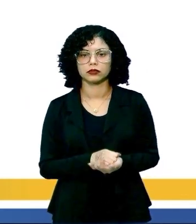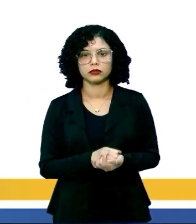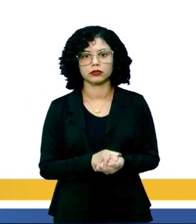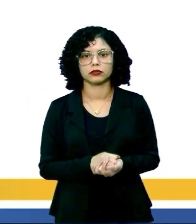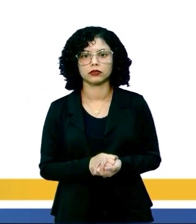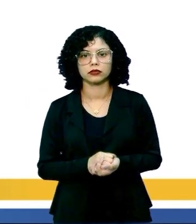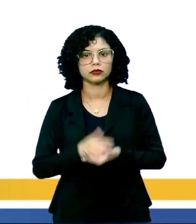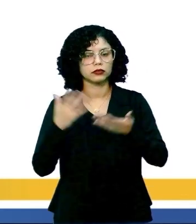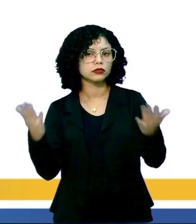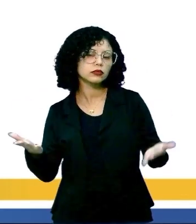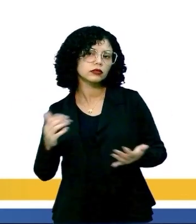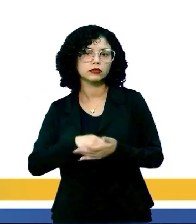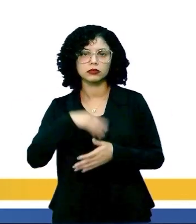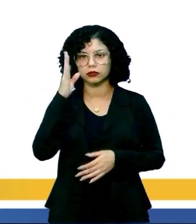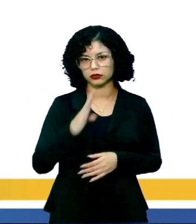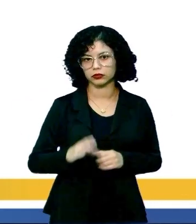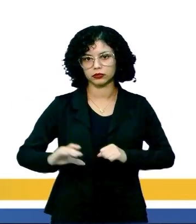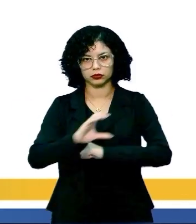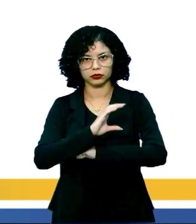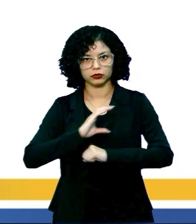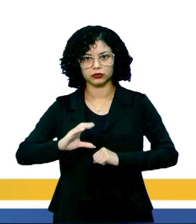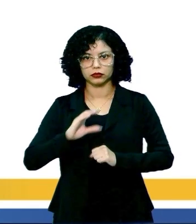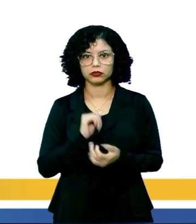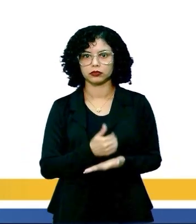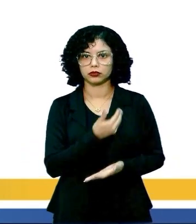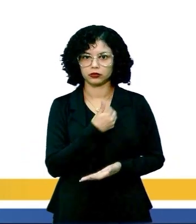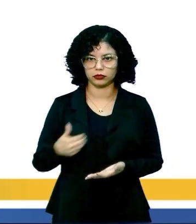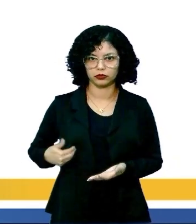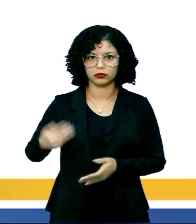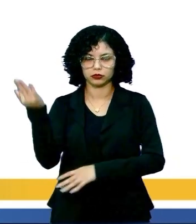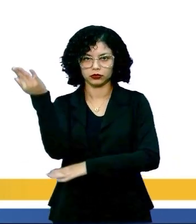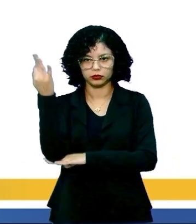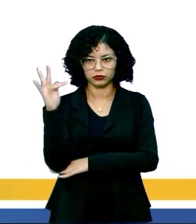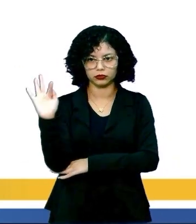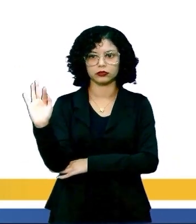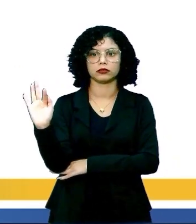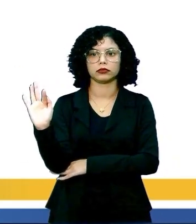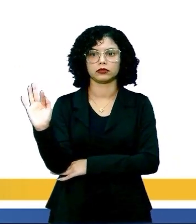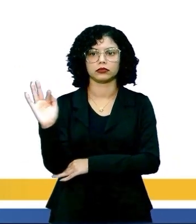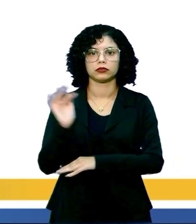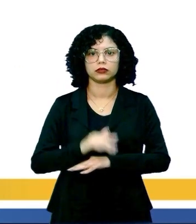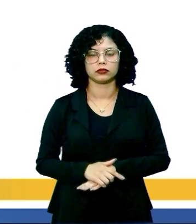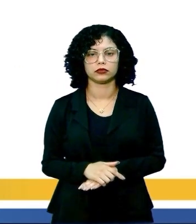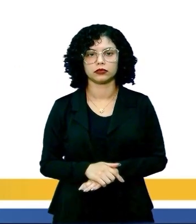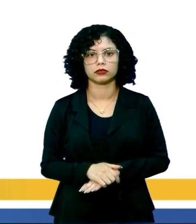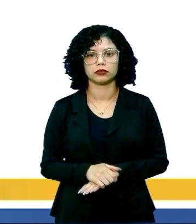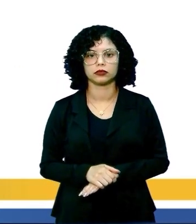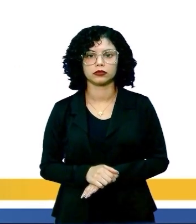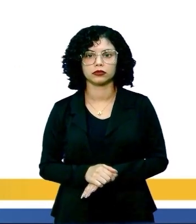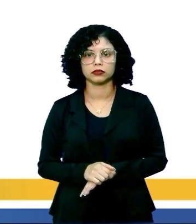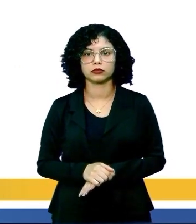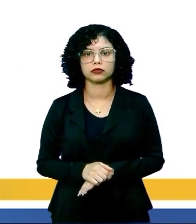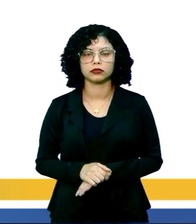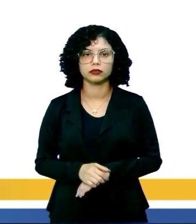dessa Constituição, o Brasil se torna uma república federativa com estados autônomos. Muito bem,